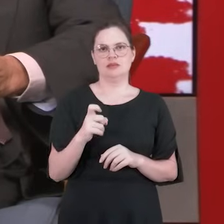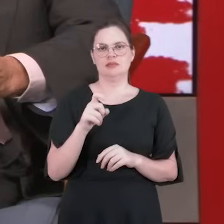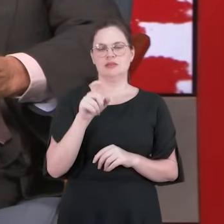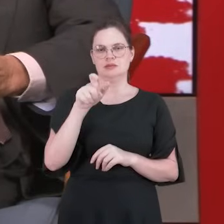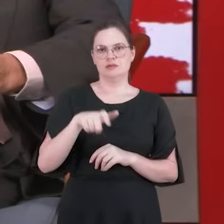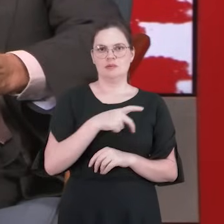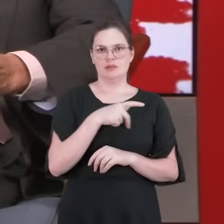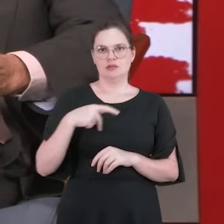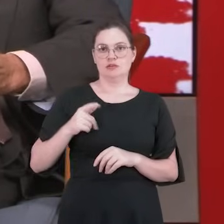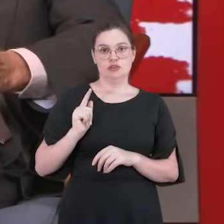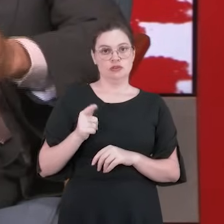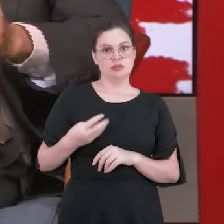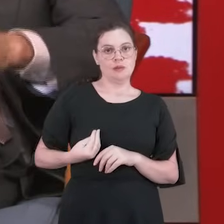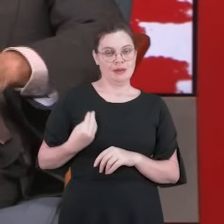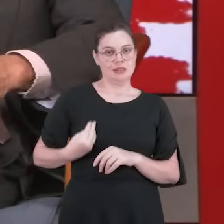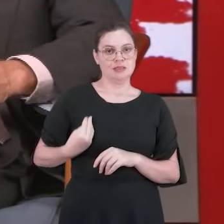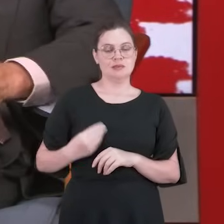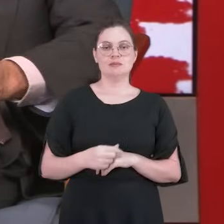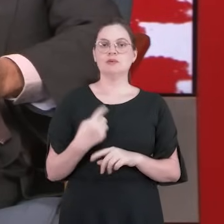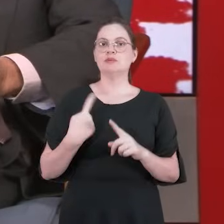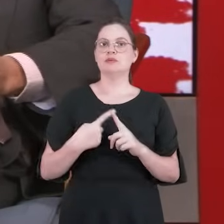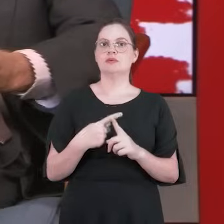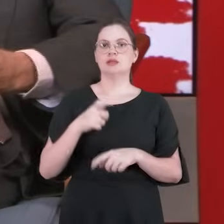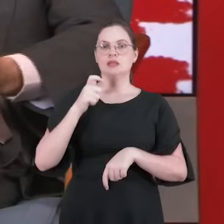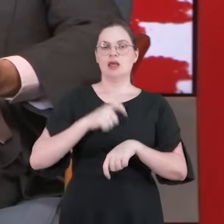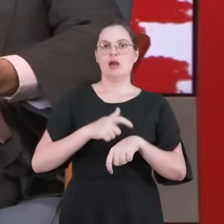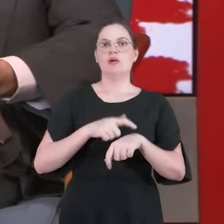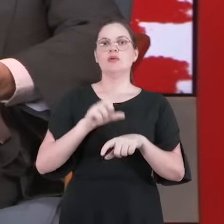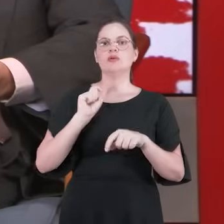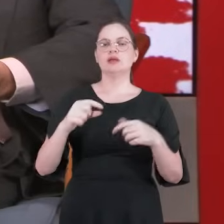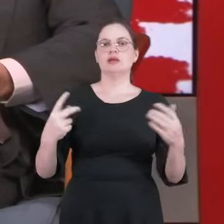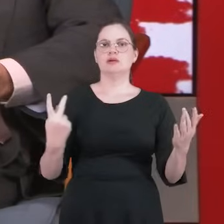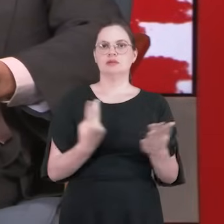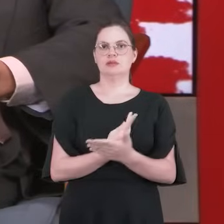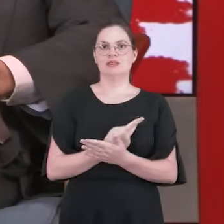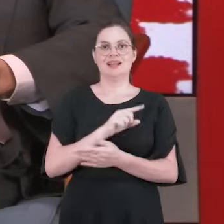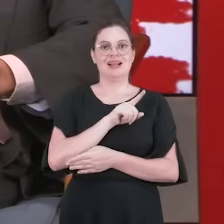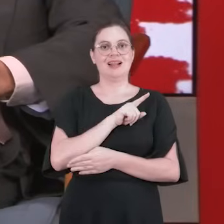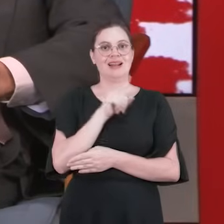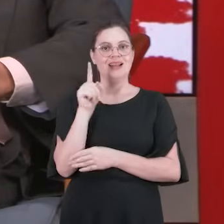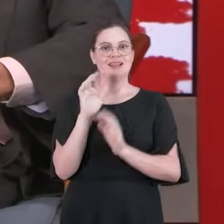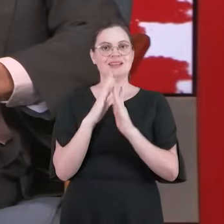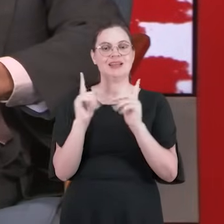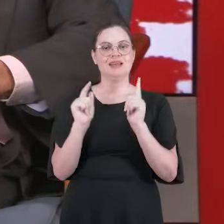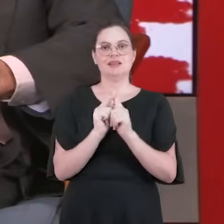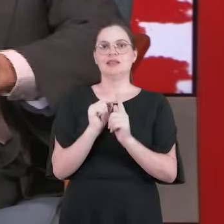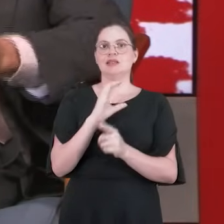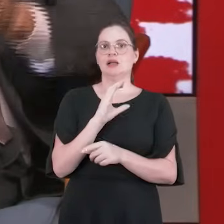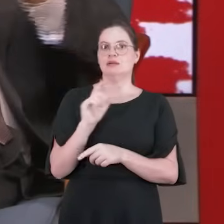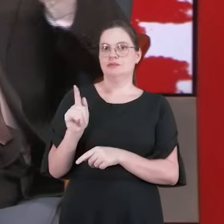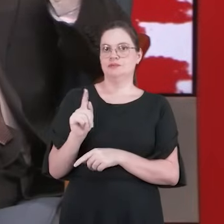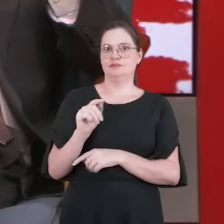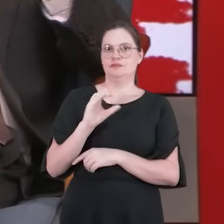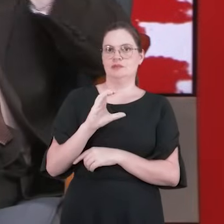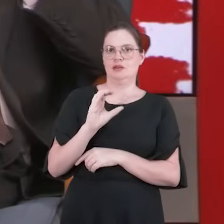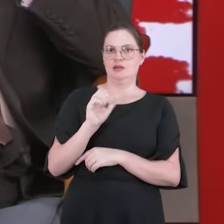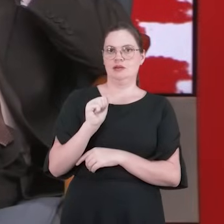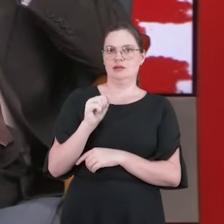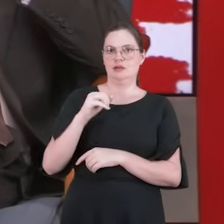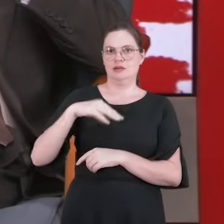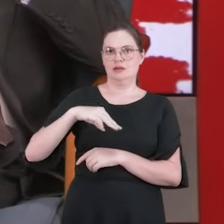pastor Gedeuti, quando na consagração do templo de Campo Grande I. Nós